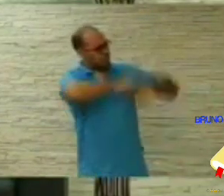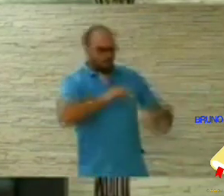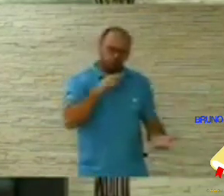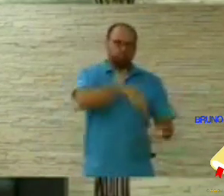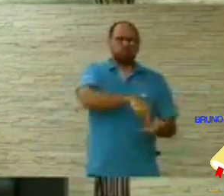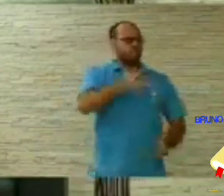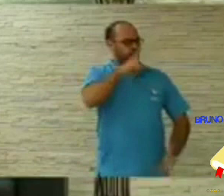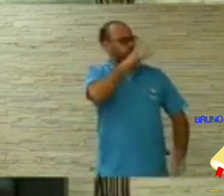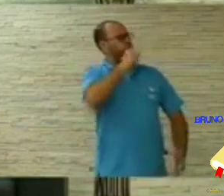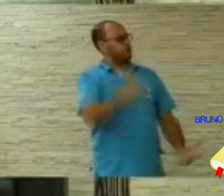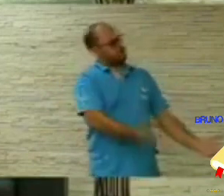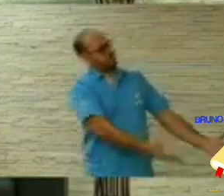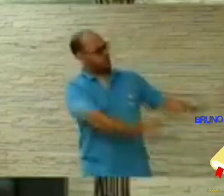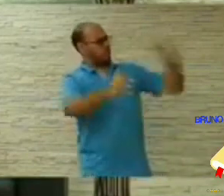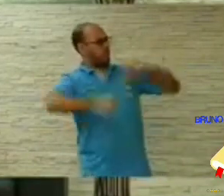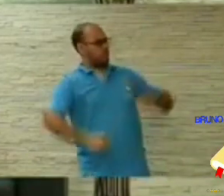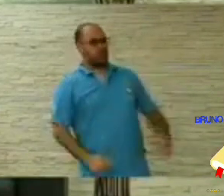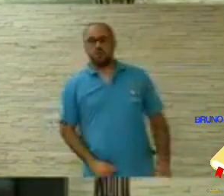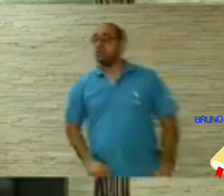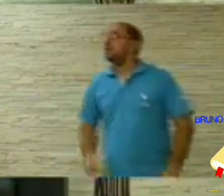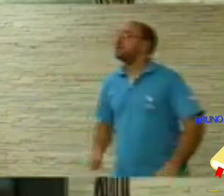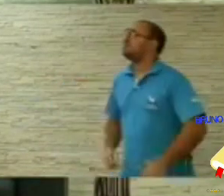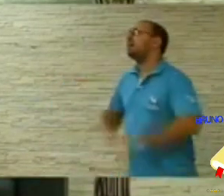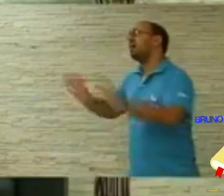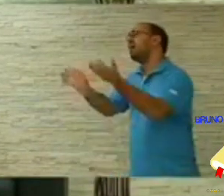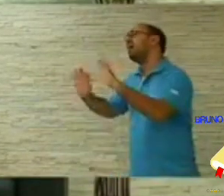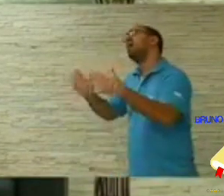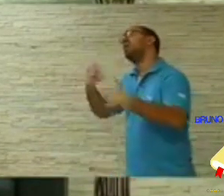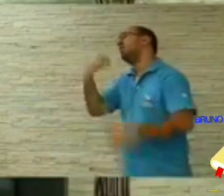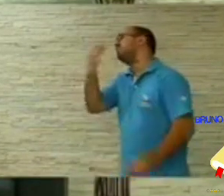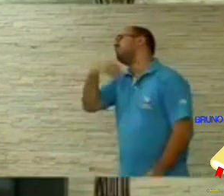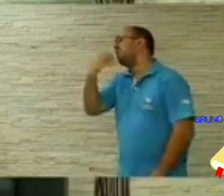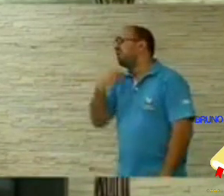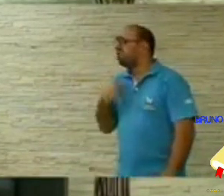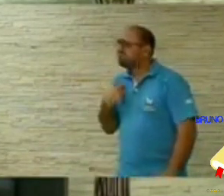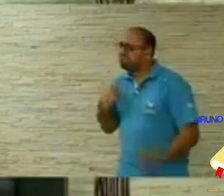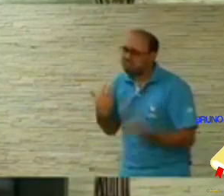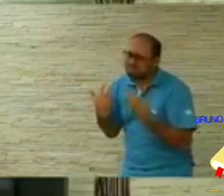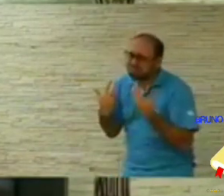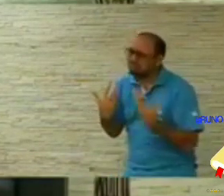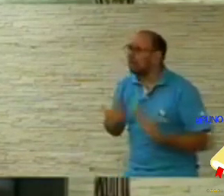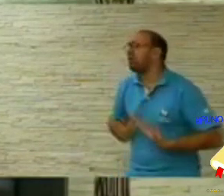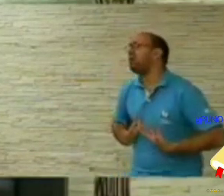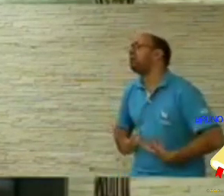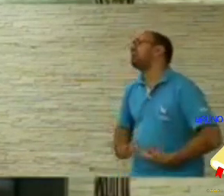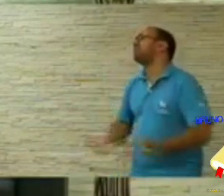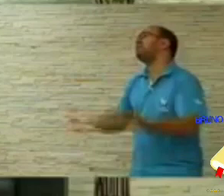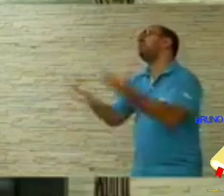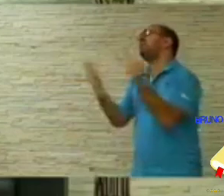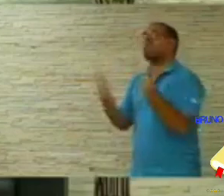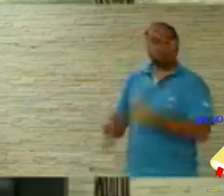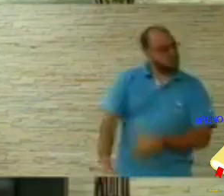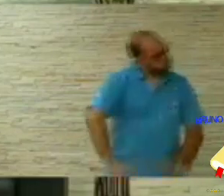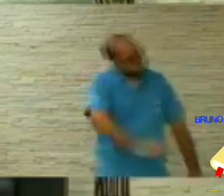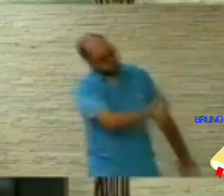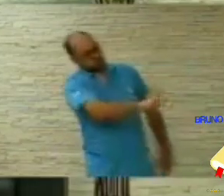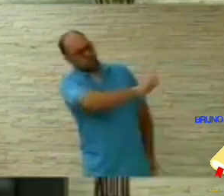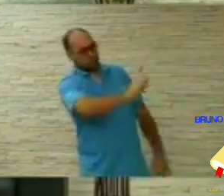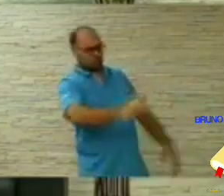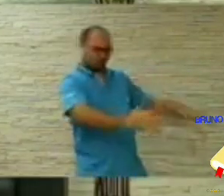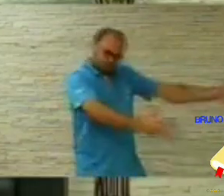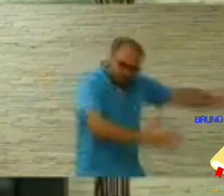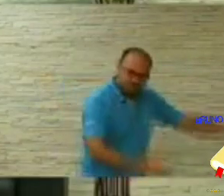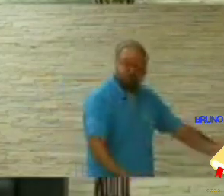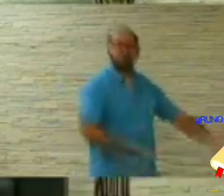foi demais. Já deu. Para mim, já deu. Eu não tenho força. O que Deus está dizendo é que ele ergue você e te dá força em nome